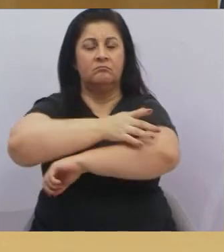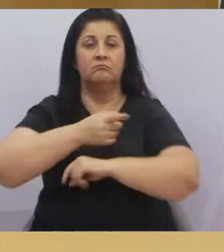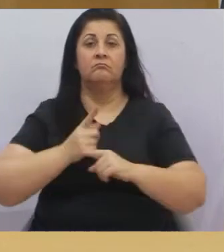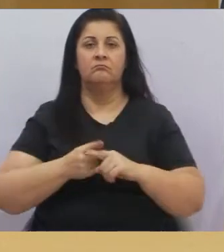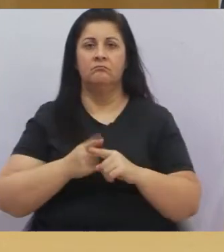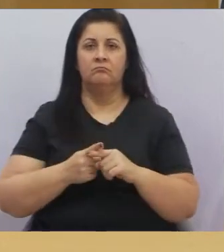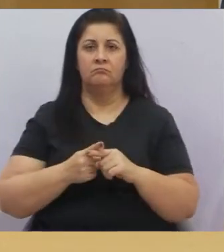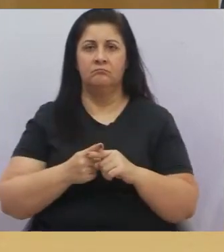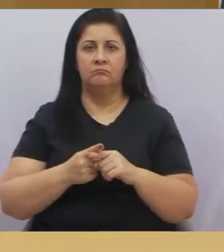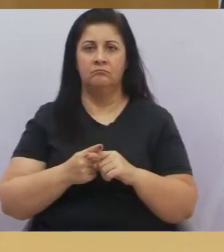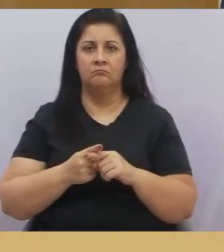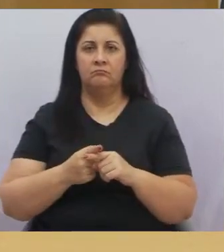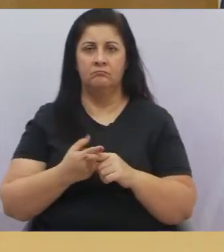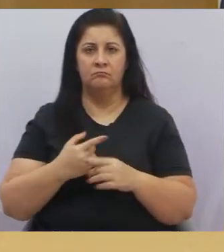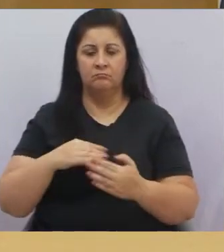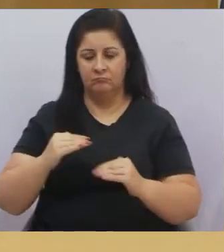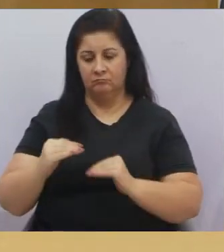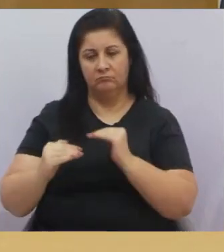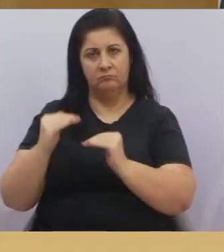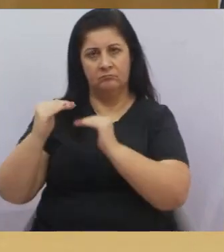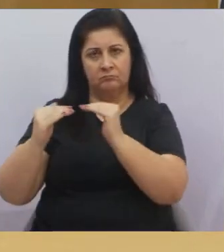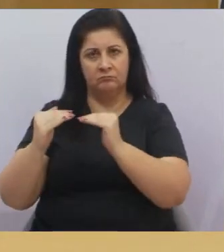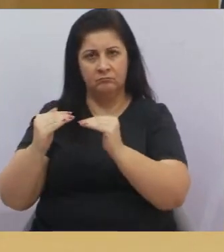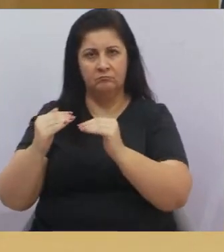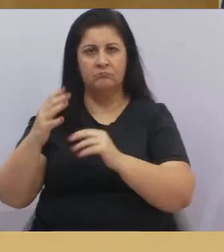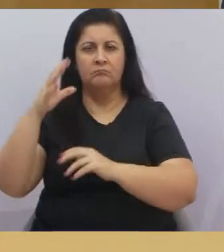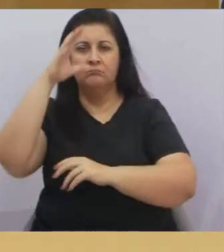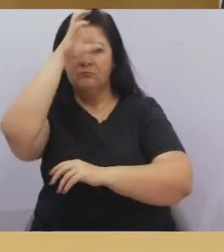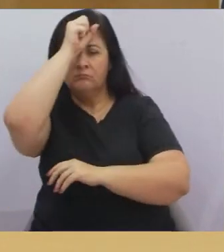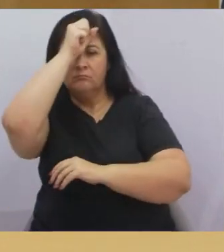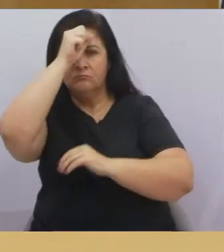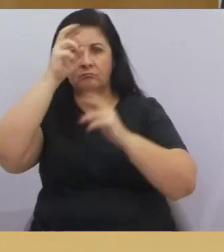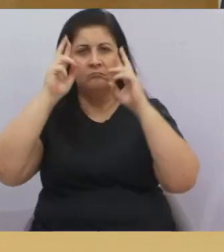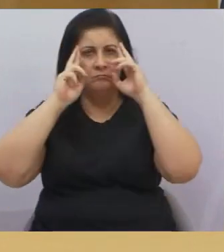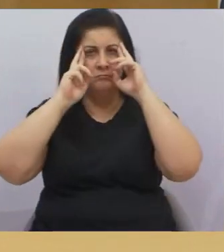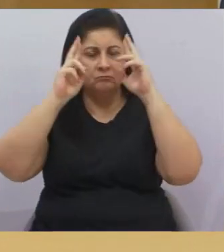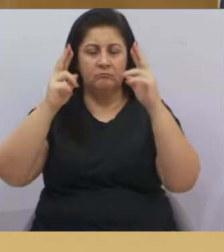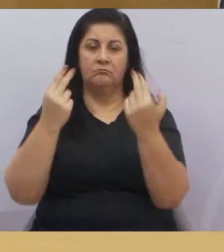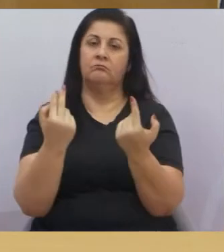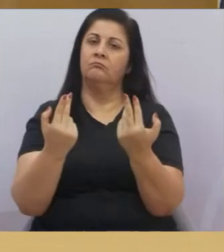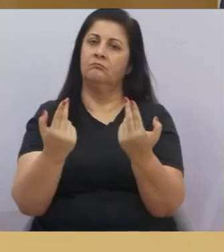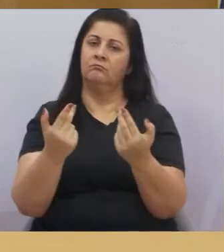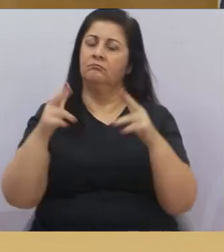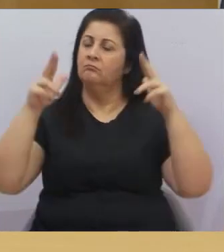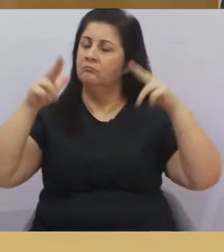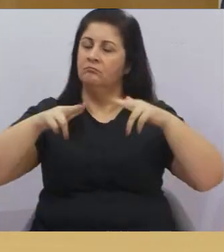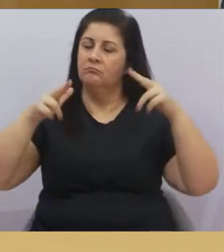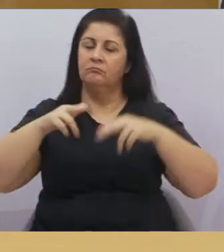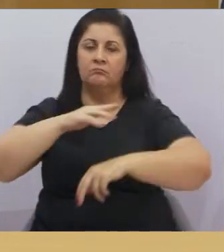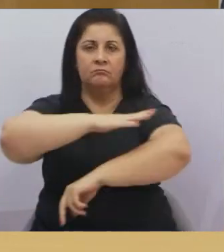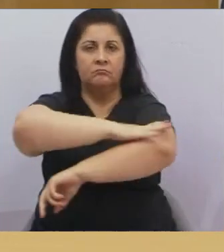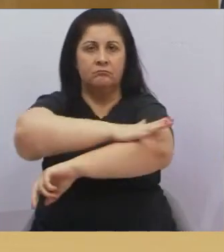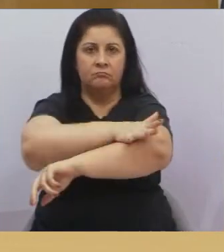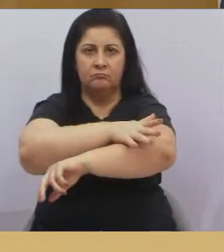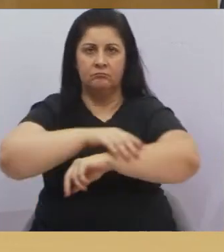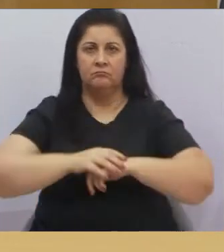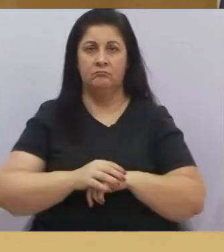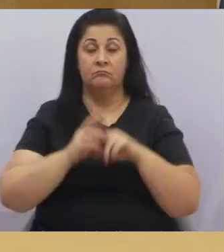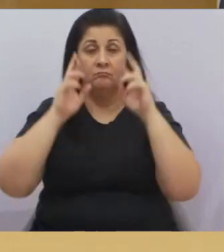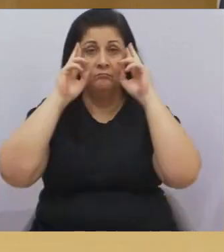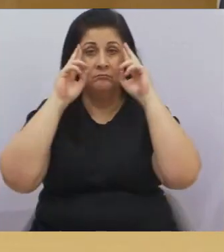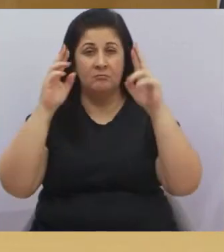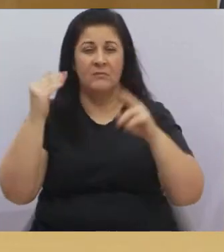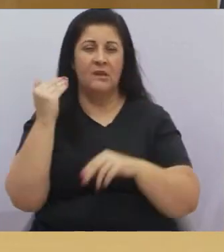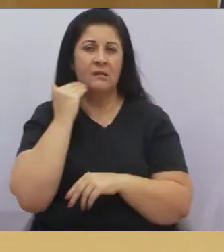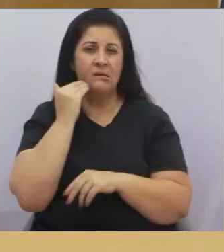criada com igualdade pelos meus pais, sem preconceito, não é? Respeitando as pessoas com seus